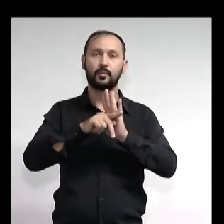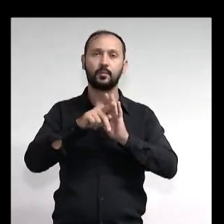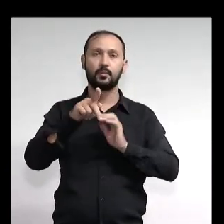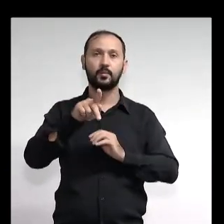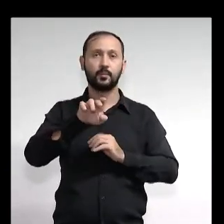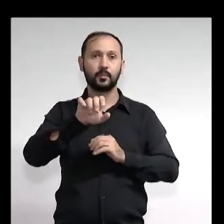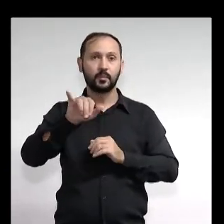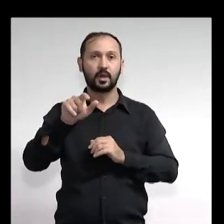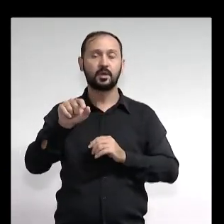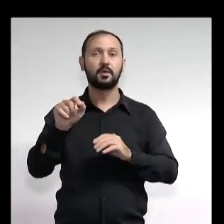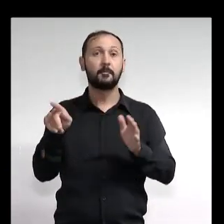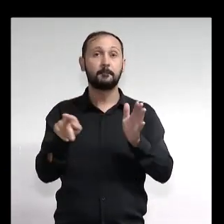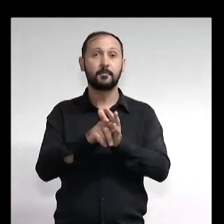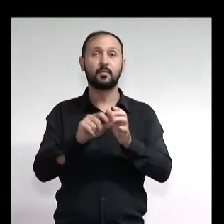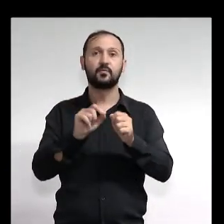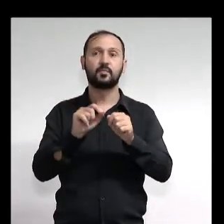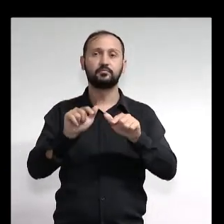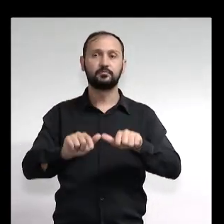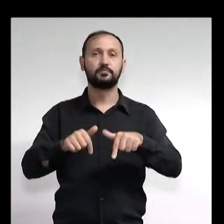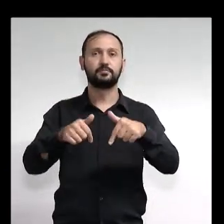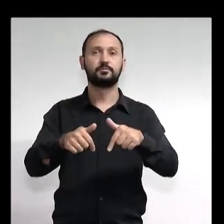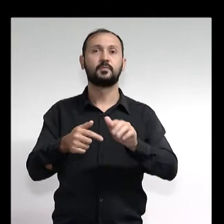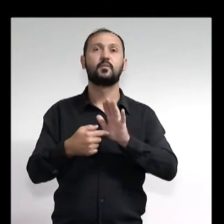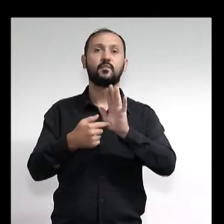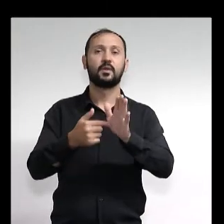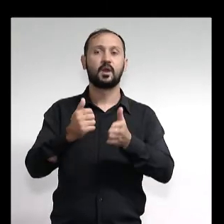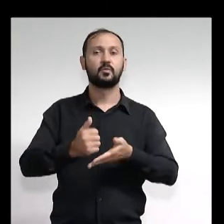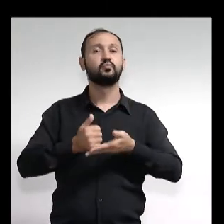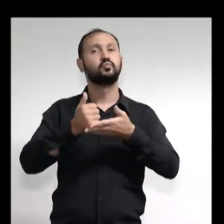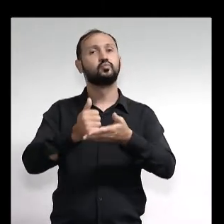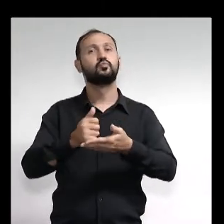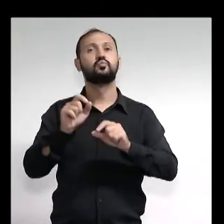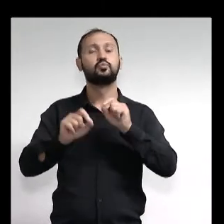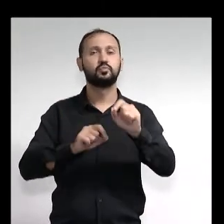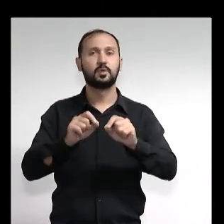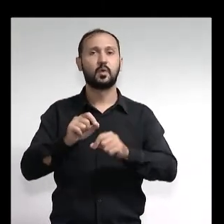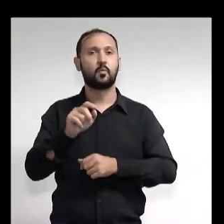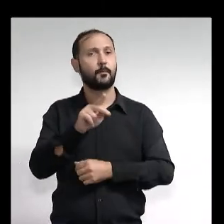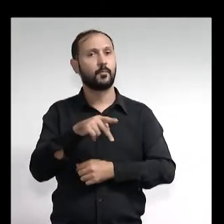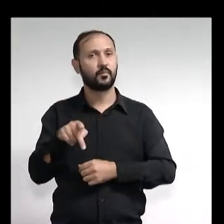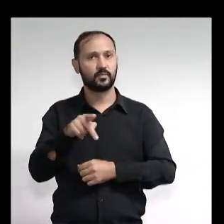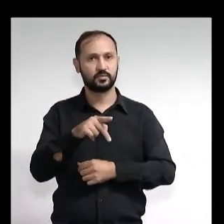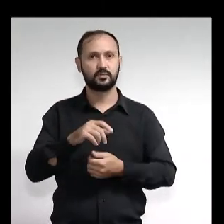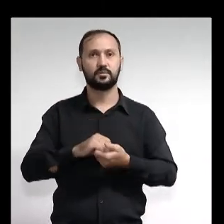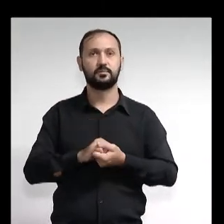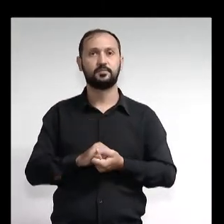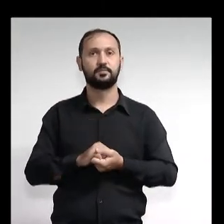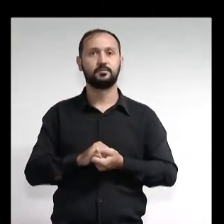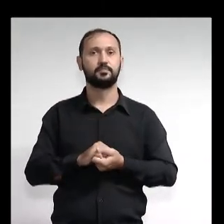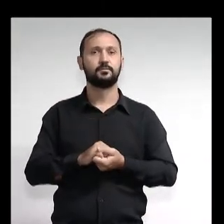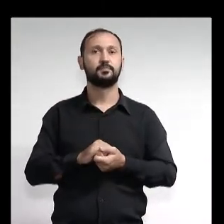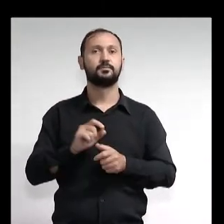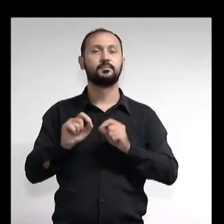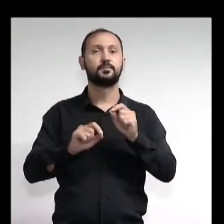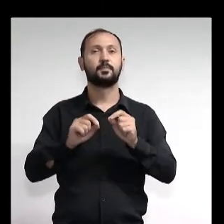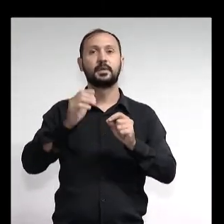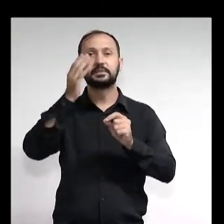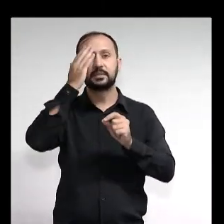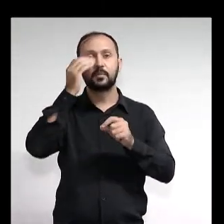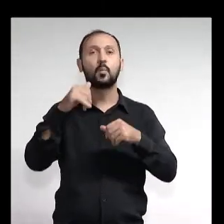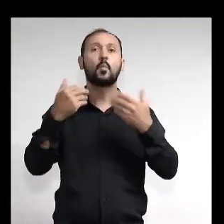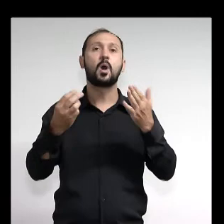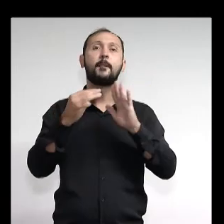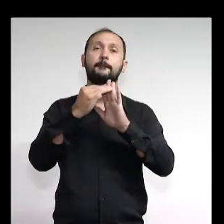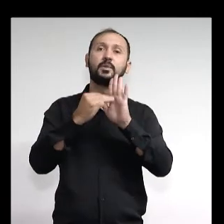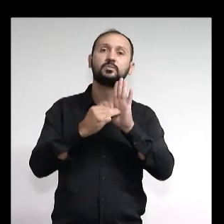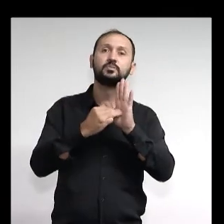individual. Então, esse plano individual colocado em ação, ele vai auxiliar muitos professores a